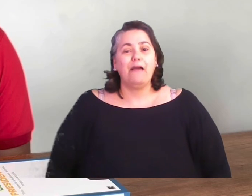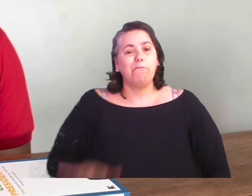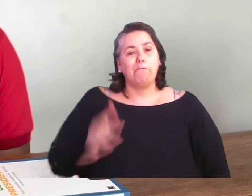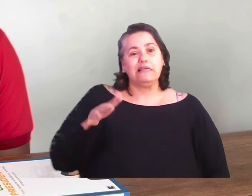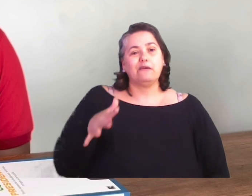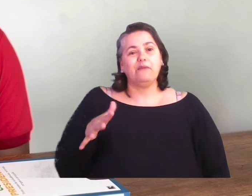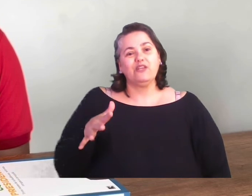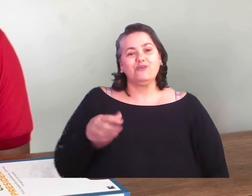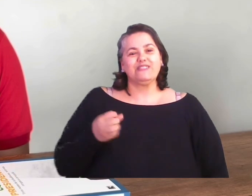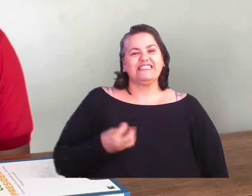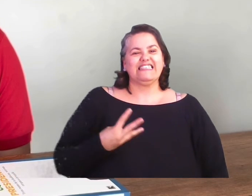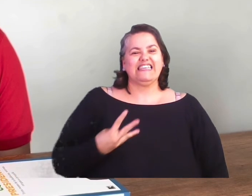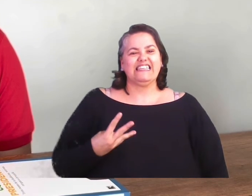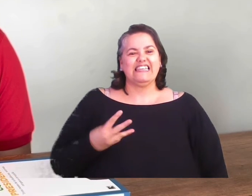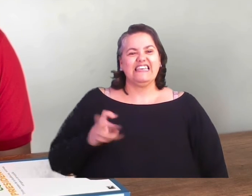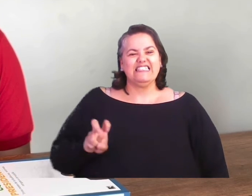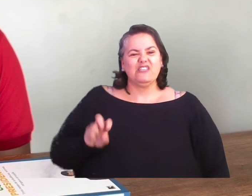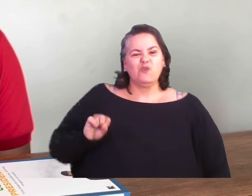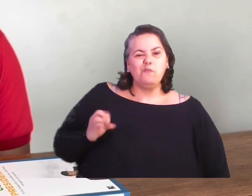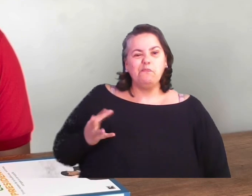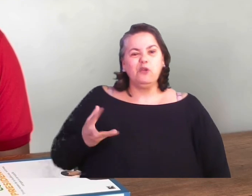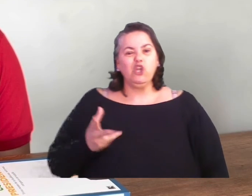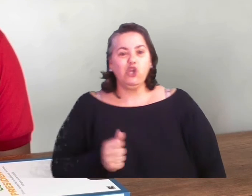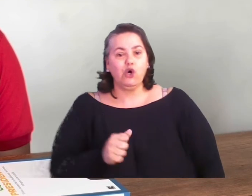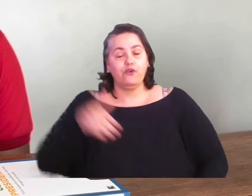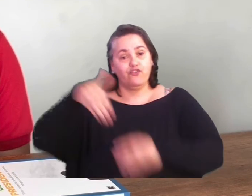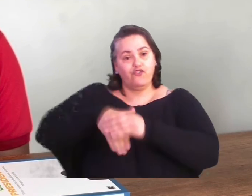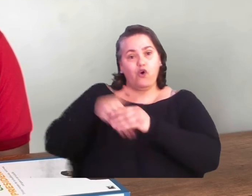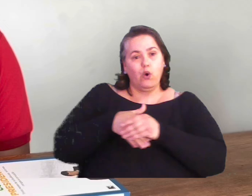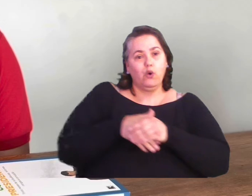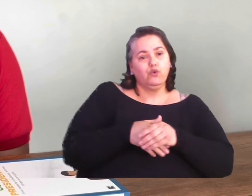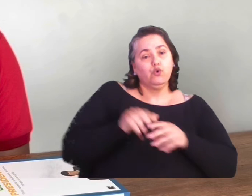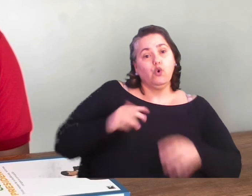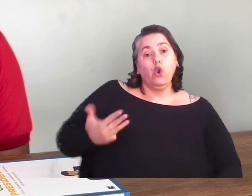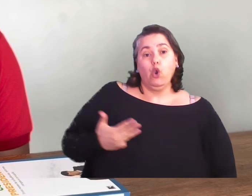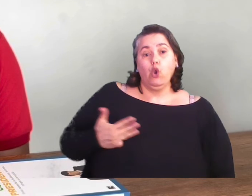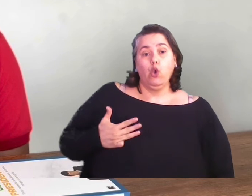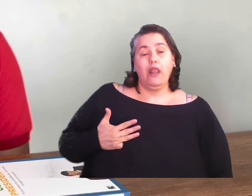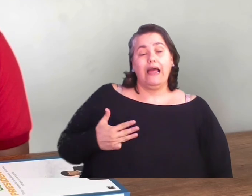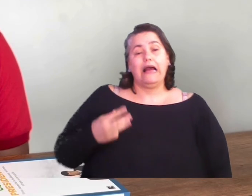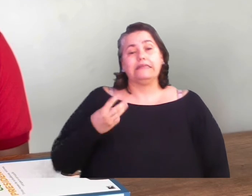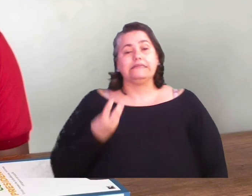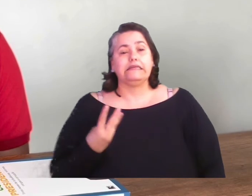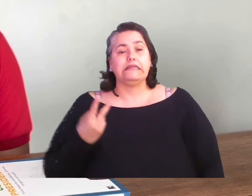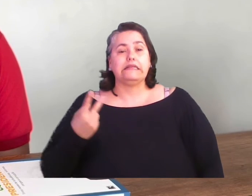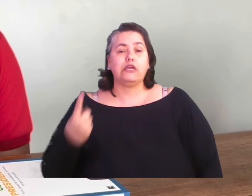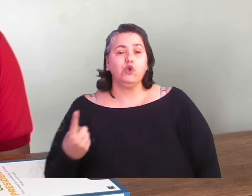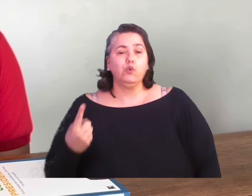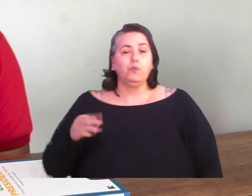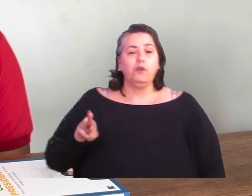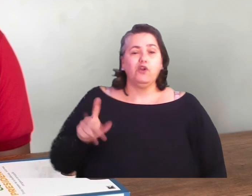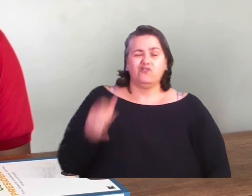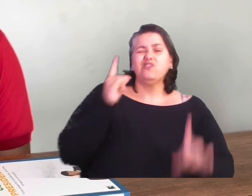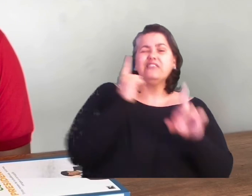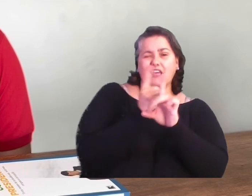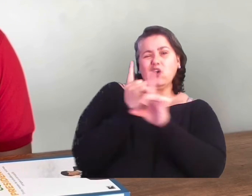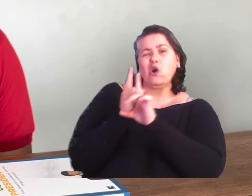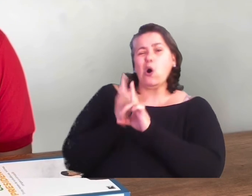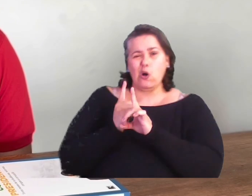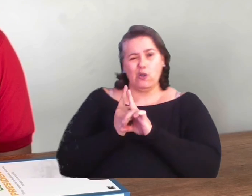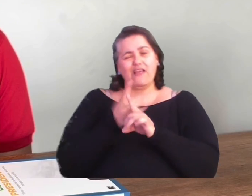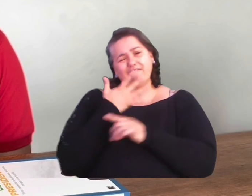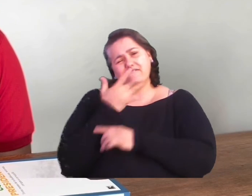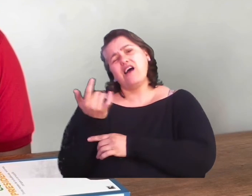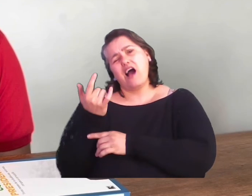mais ou menos 35 milhões de votos contra 31 de Lula, se eu não estou enganado quanto aos números, mas isso você acha com